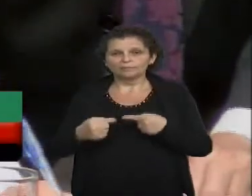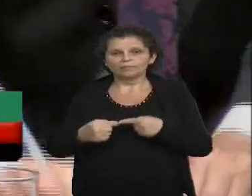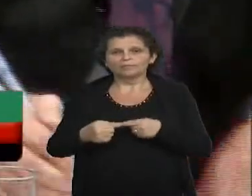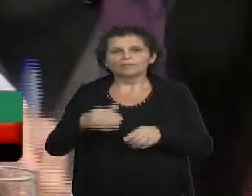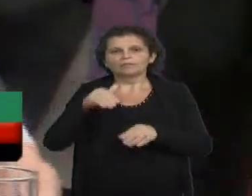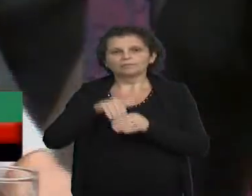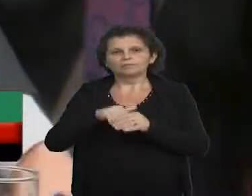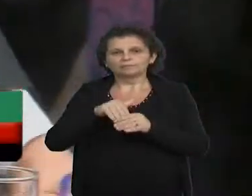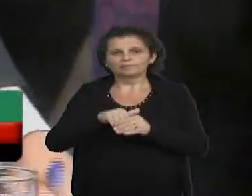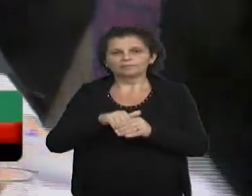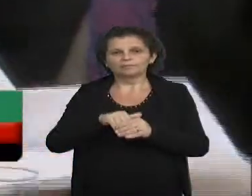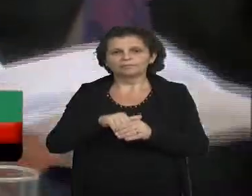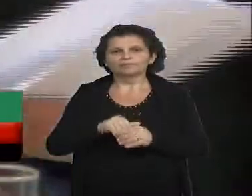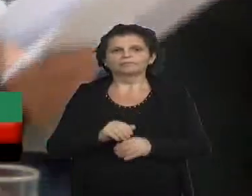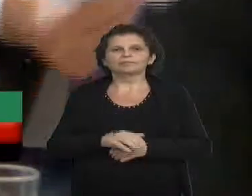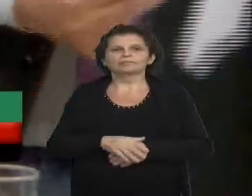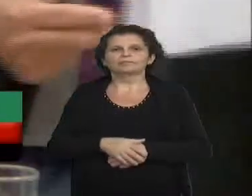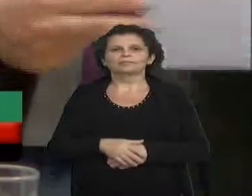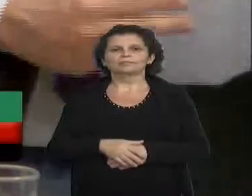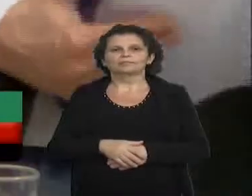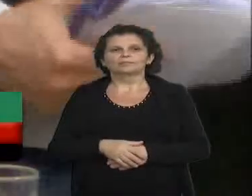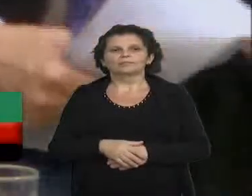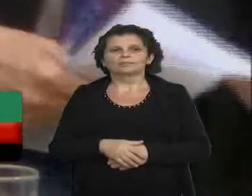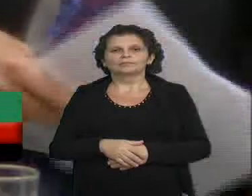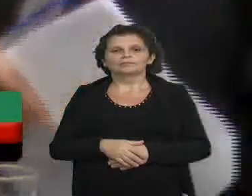e votado.